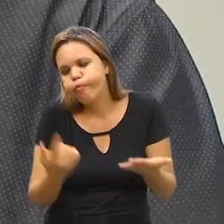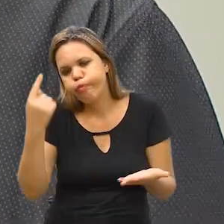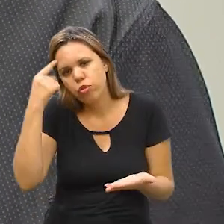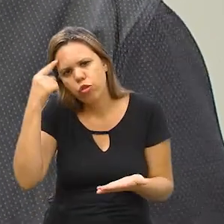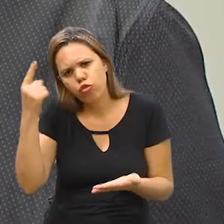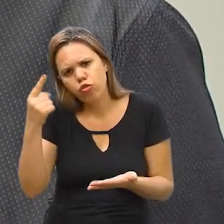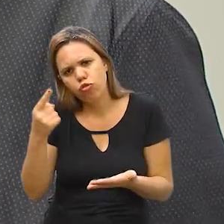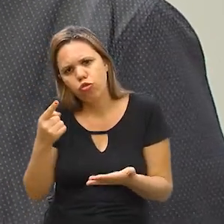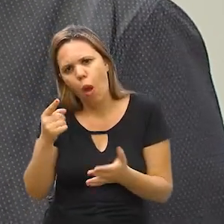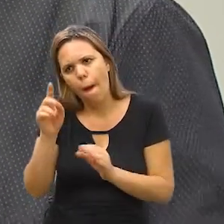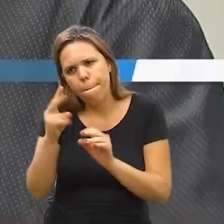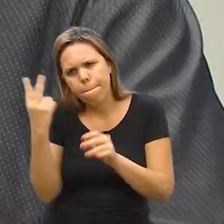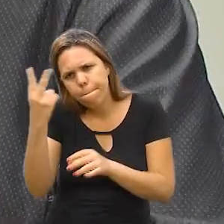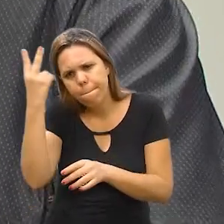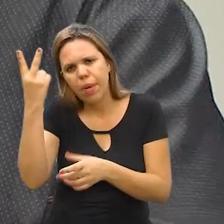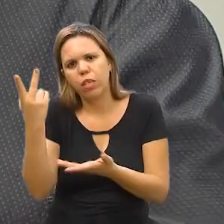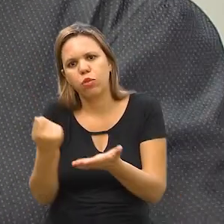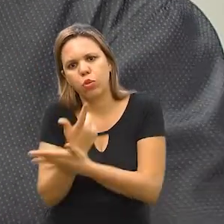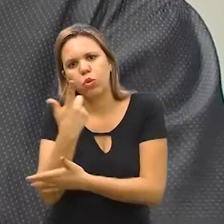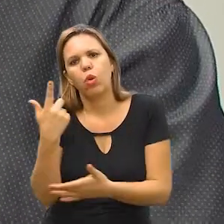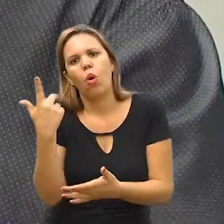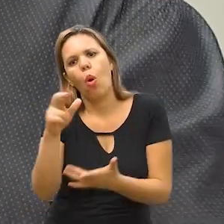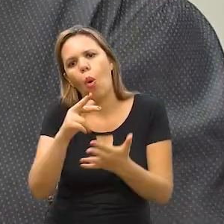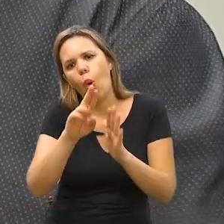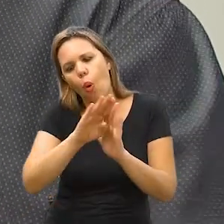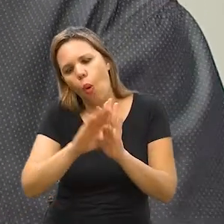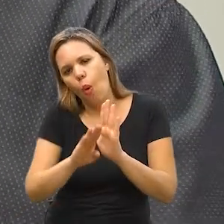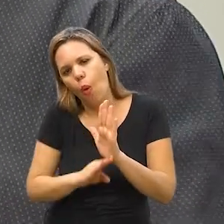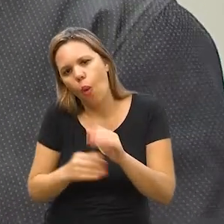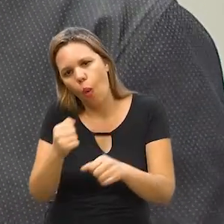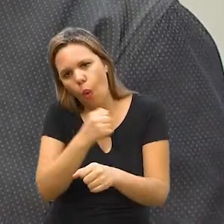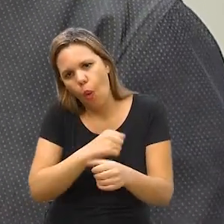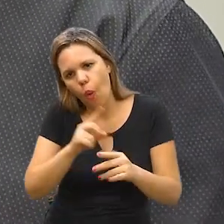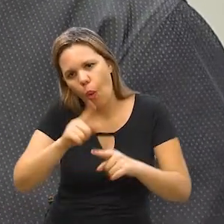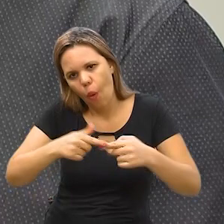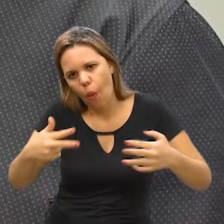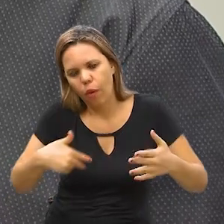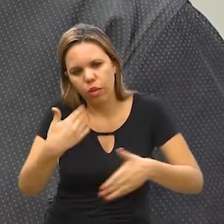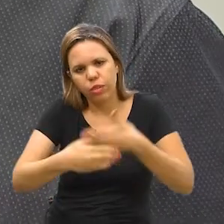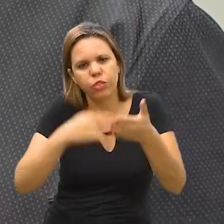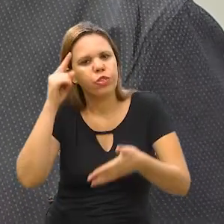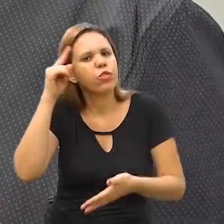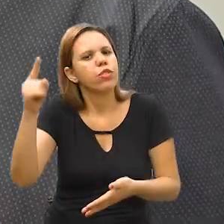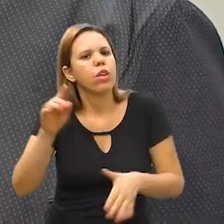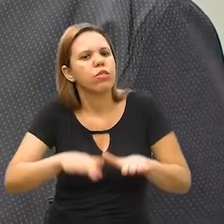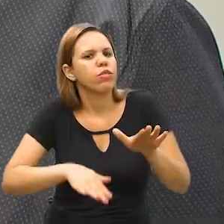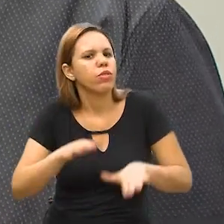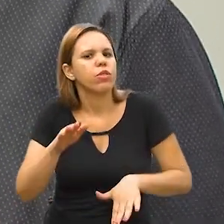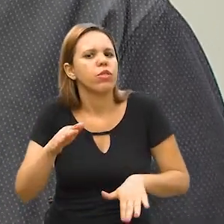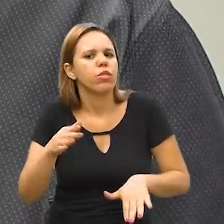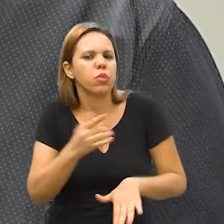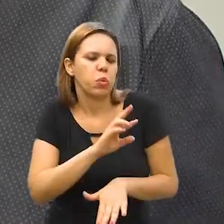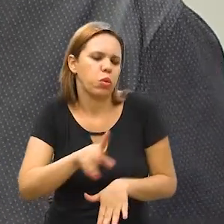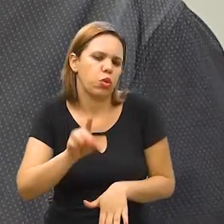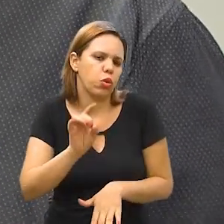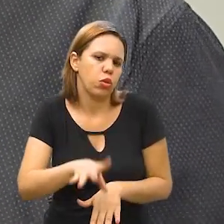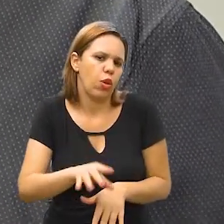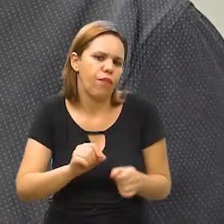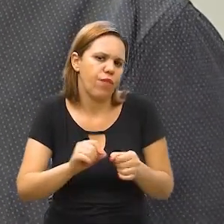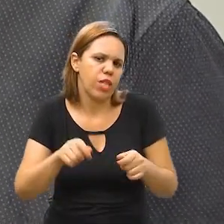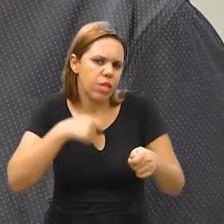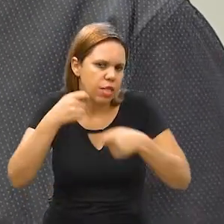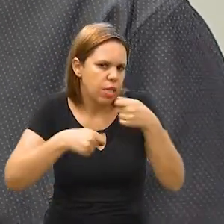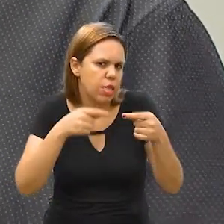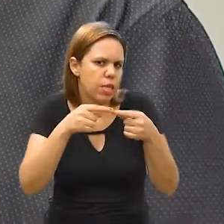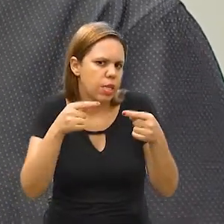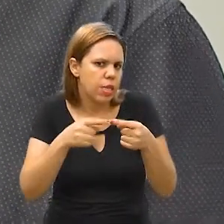na formação de preço. São outros ingredientes que vão fazer parte do dia a dia, que muitas vezes não é só fazer um bom